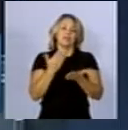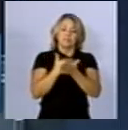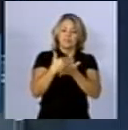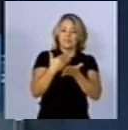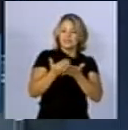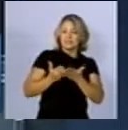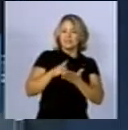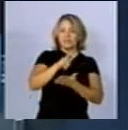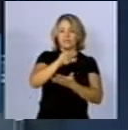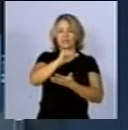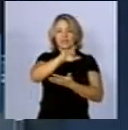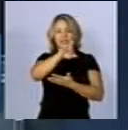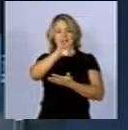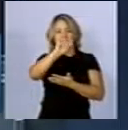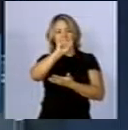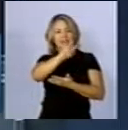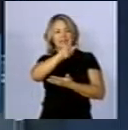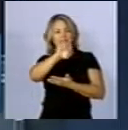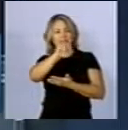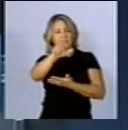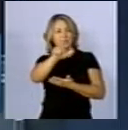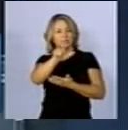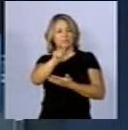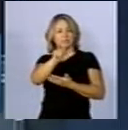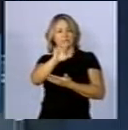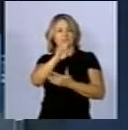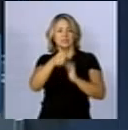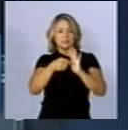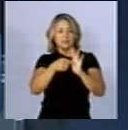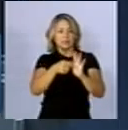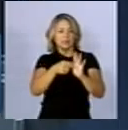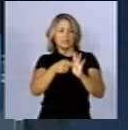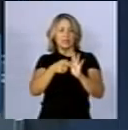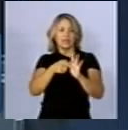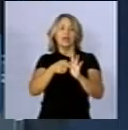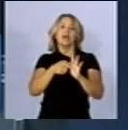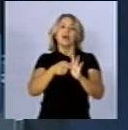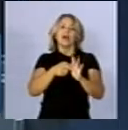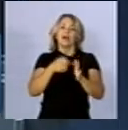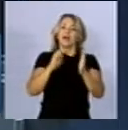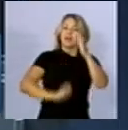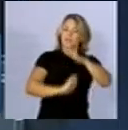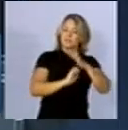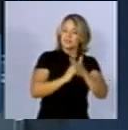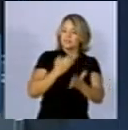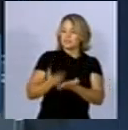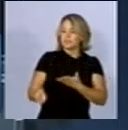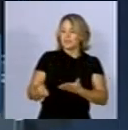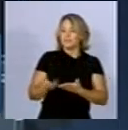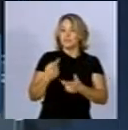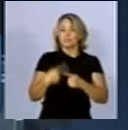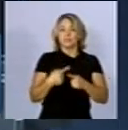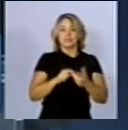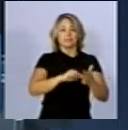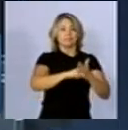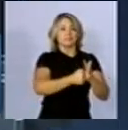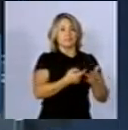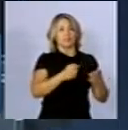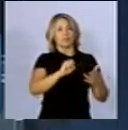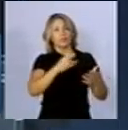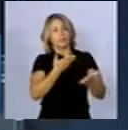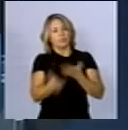variável, né? Eh, que penaliza a empresa pelas indisponibilidades que ocasionam. Isso obriga que o projeto